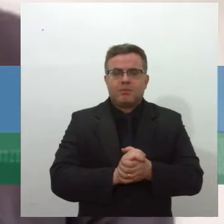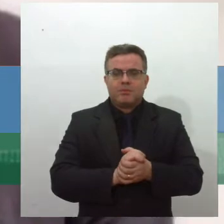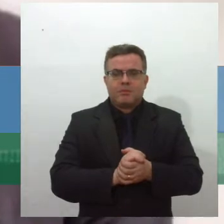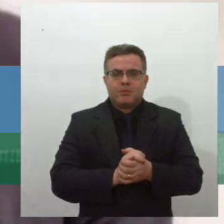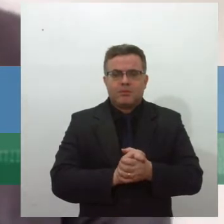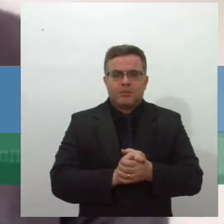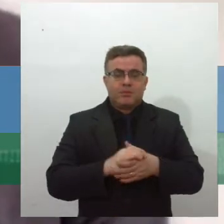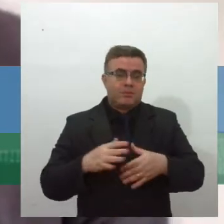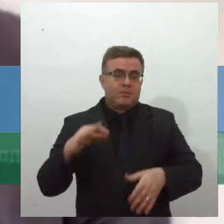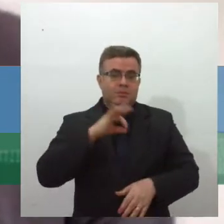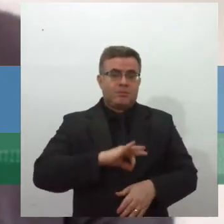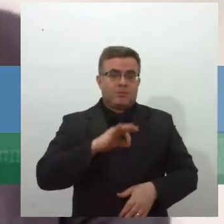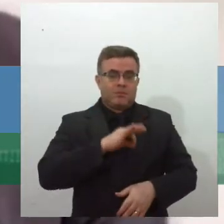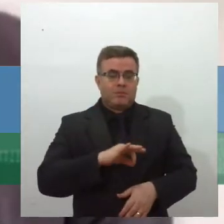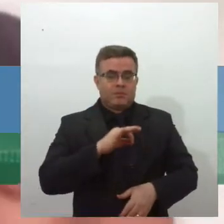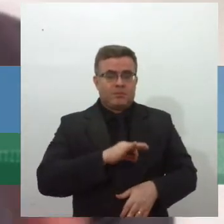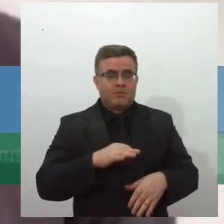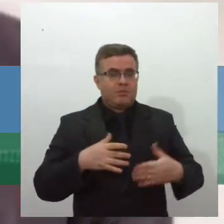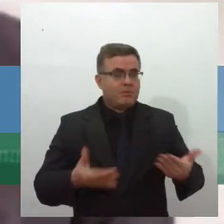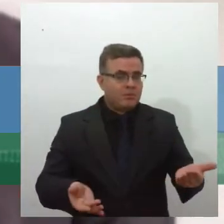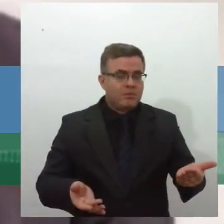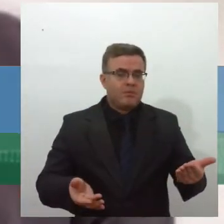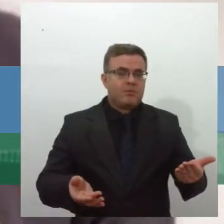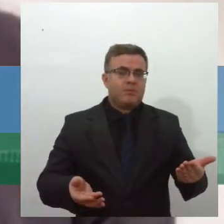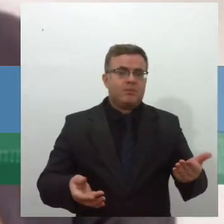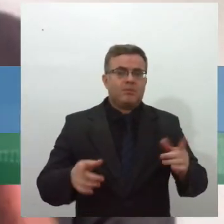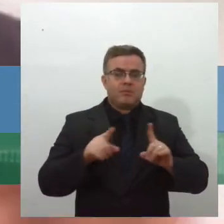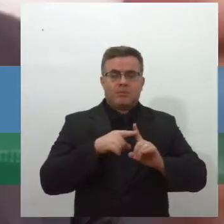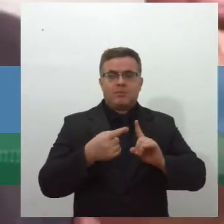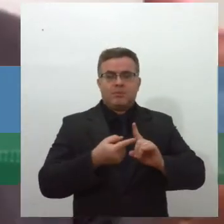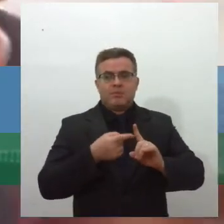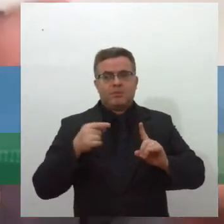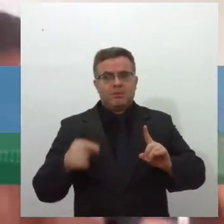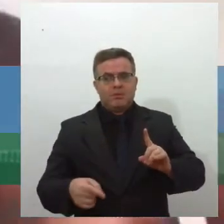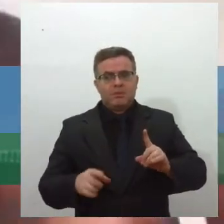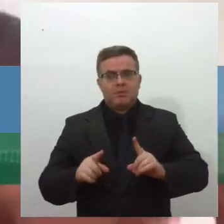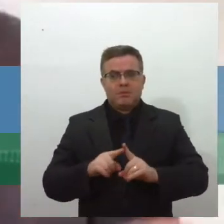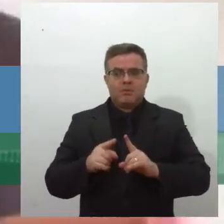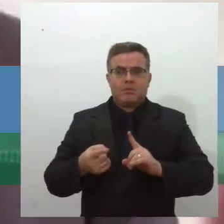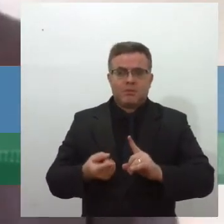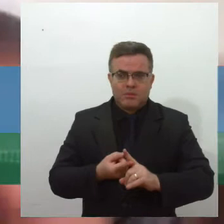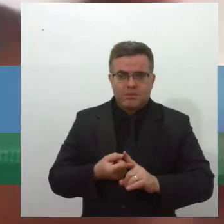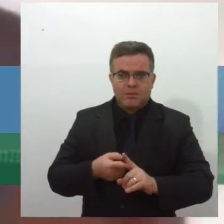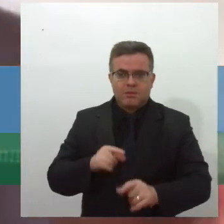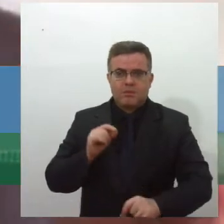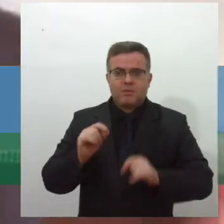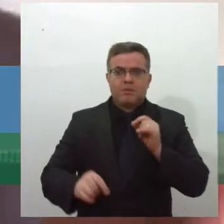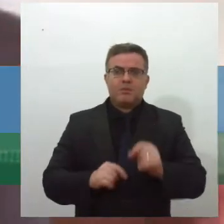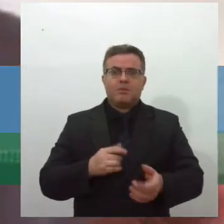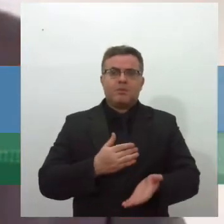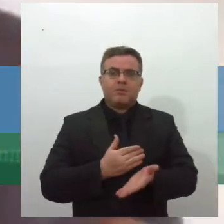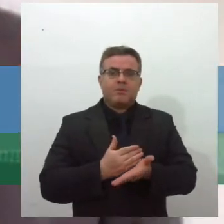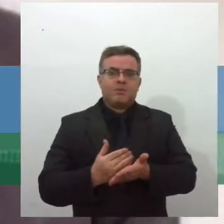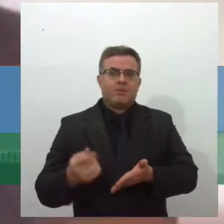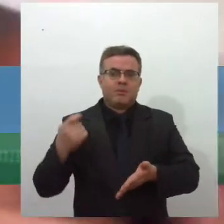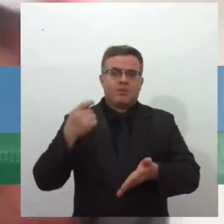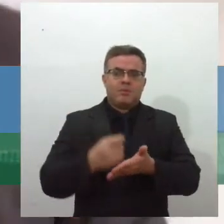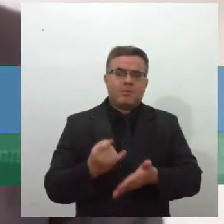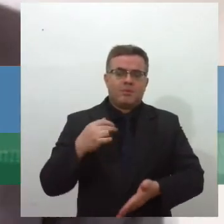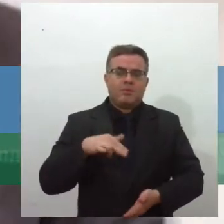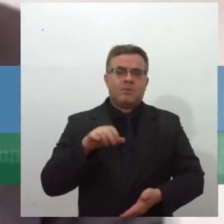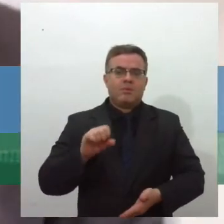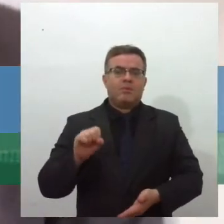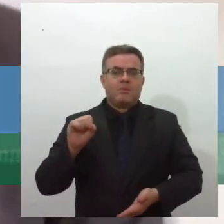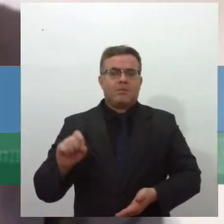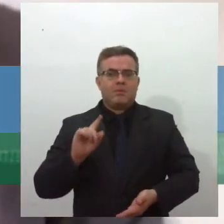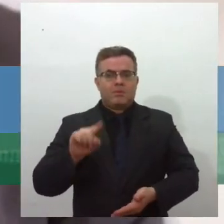o salário maternidade. A pessoa não pode engravidar e depois do estado gestacional começar a pagar o INSS com o intuito de